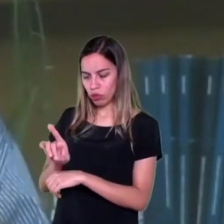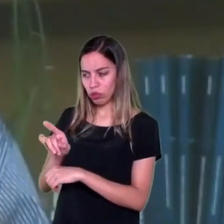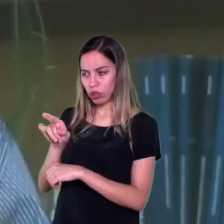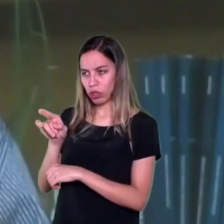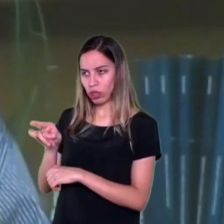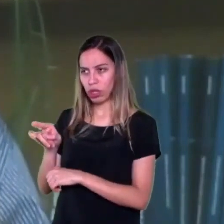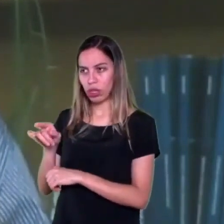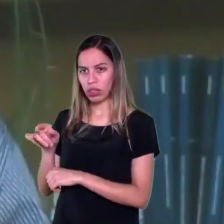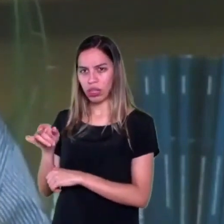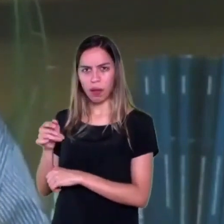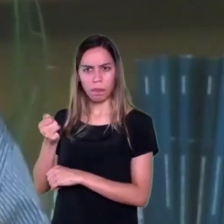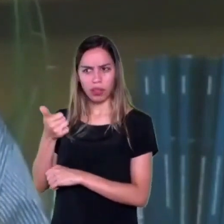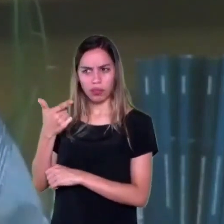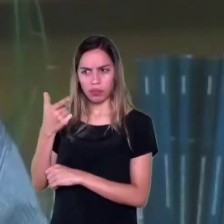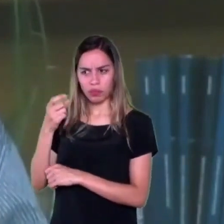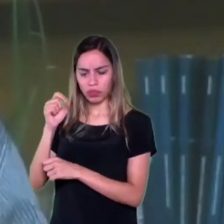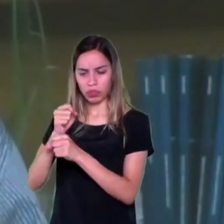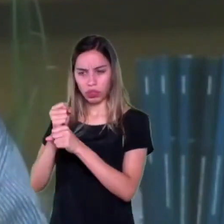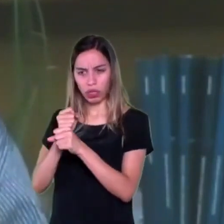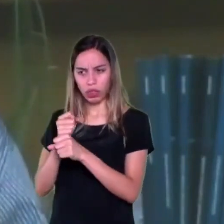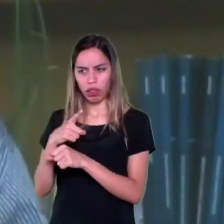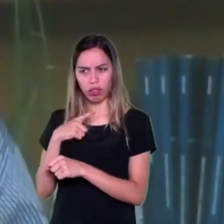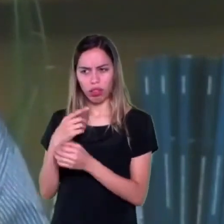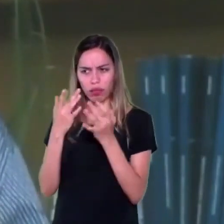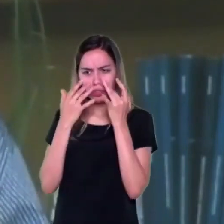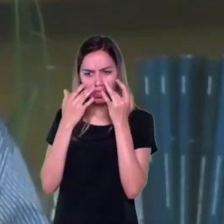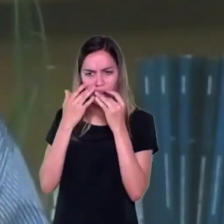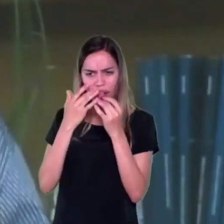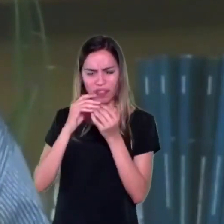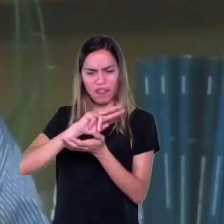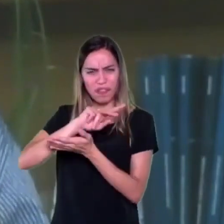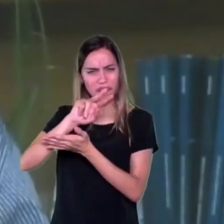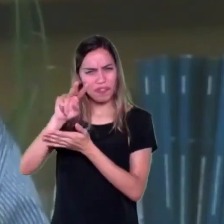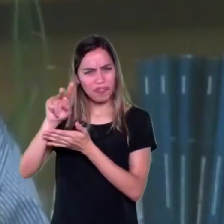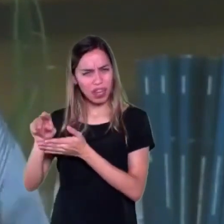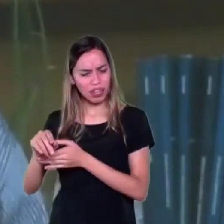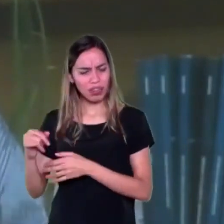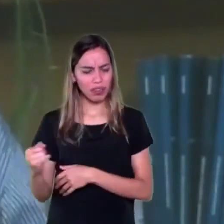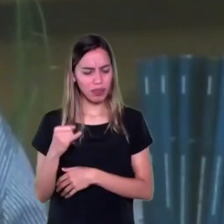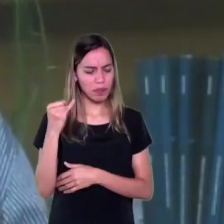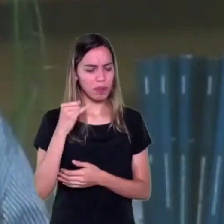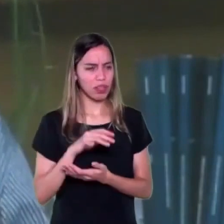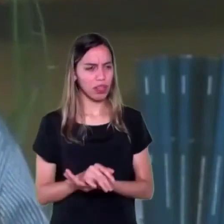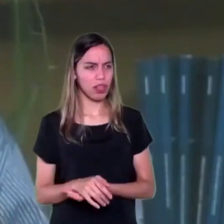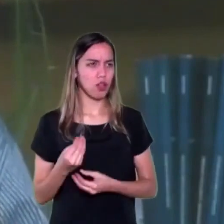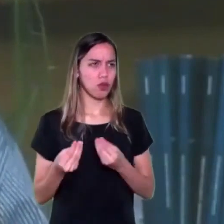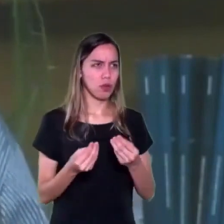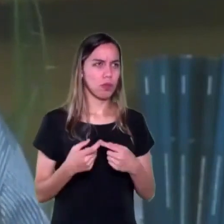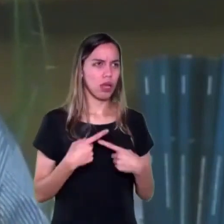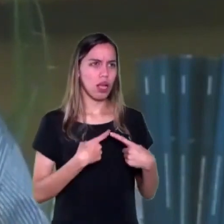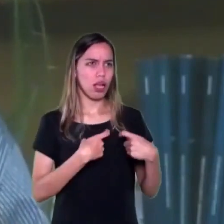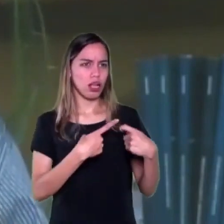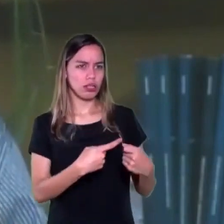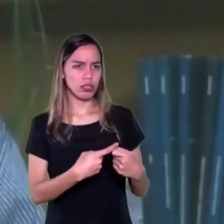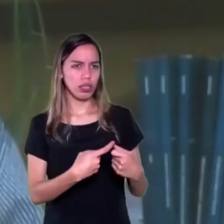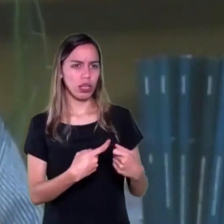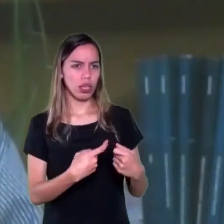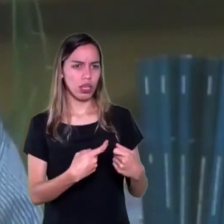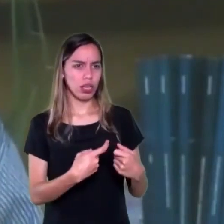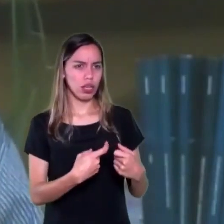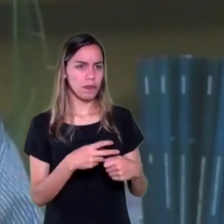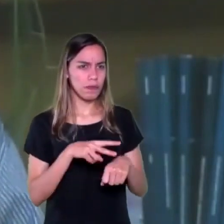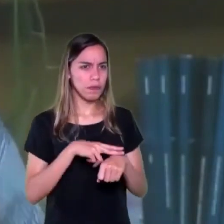protagonista de espetáculos marcantes na história de Itaúna, como A Guerra das Mamonas Verdes, baseado no livro do